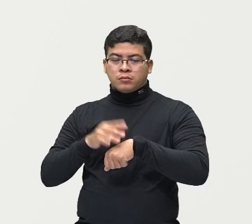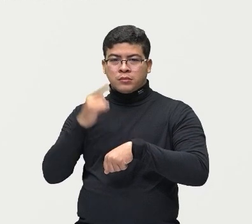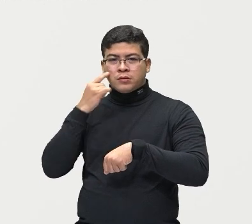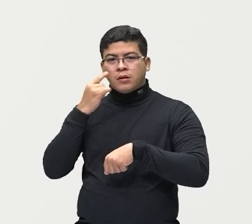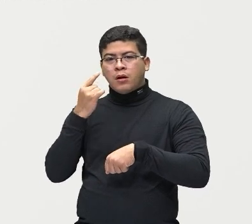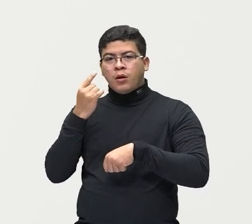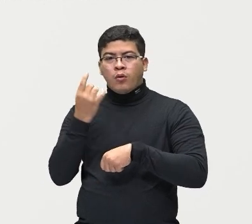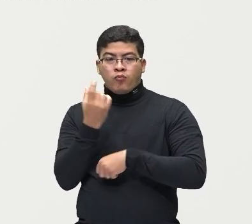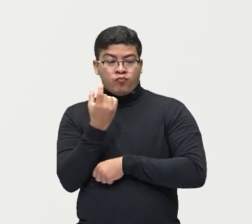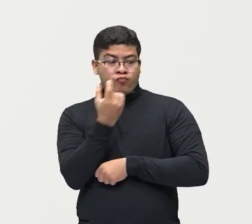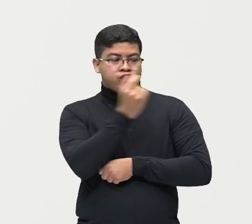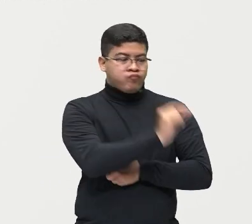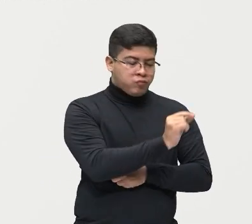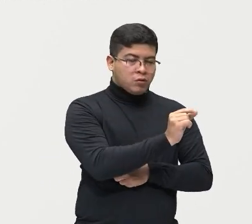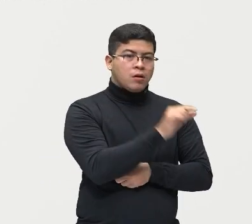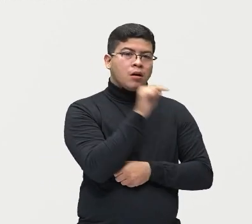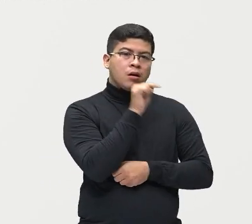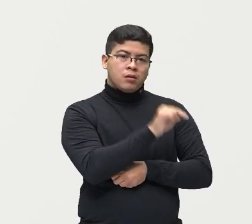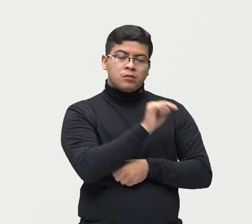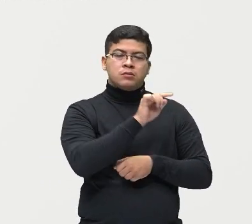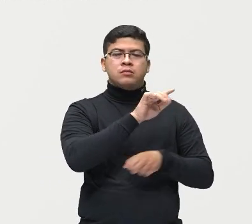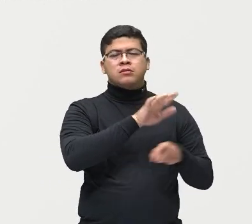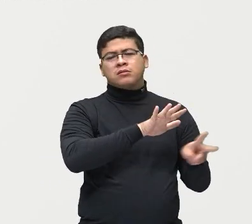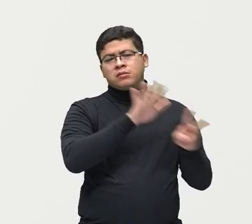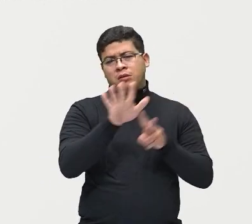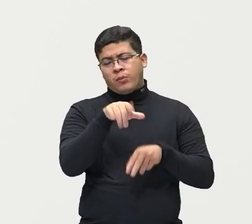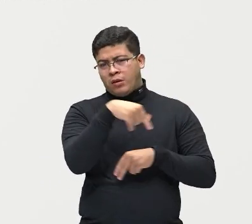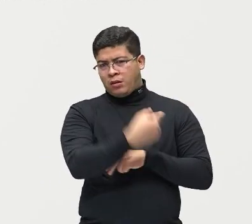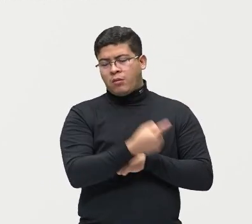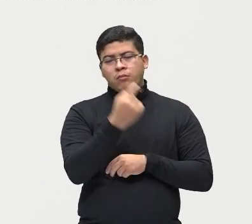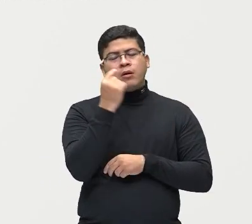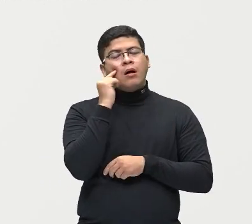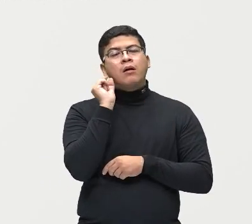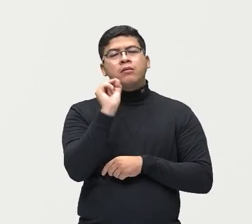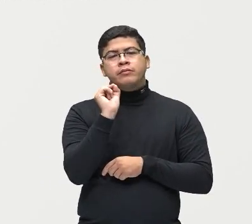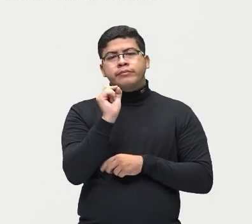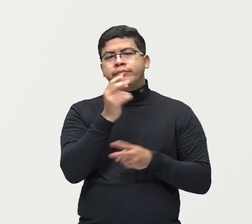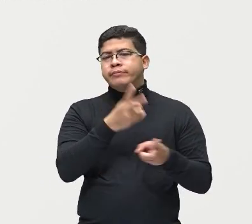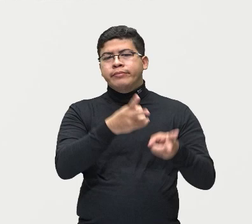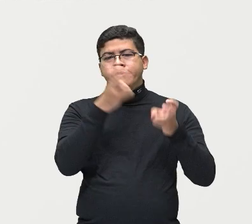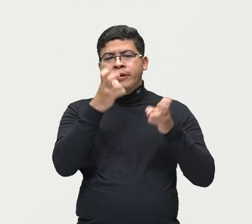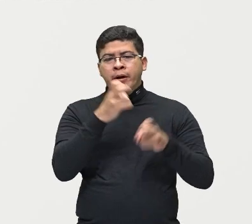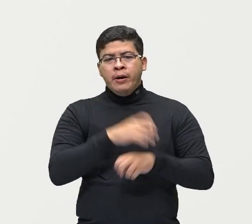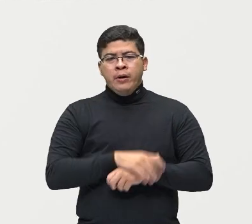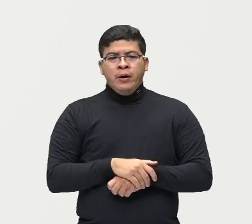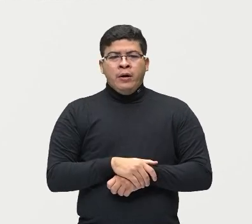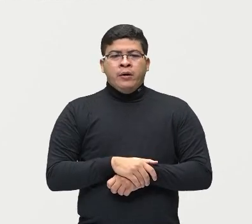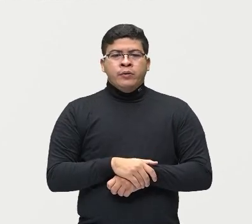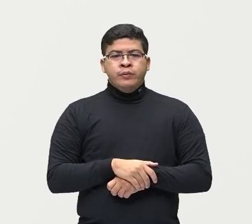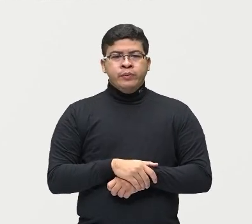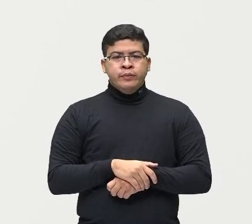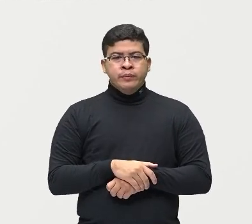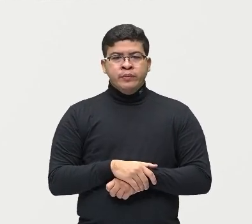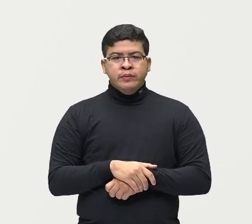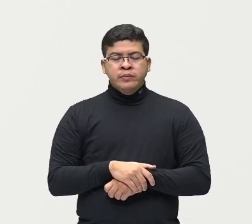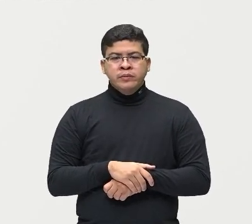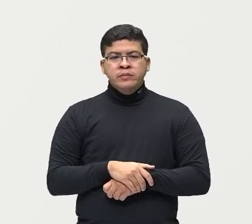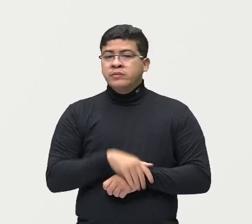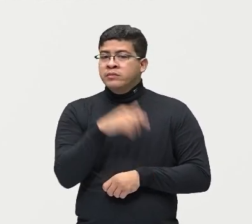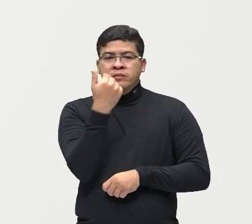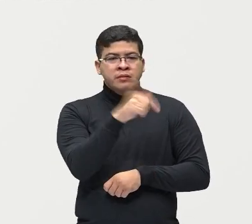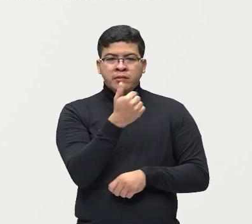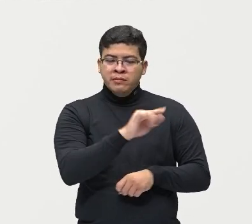garoto ao material. Semanas depois, ele observou que a criança, o James Phipps, não